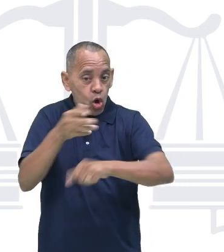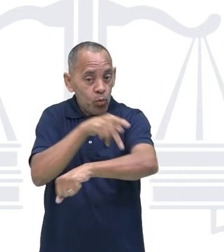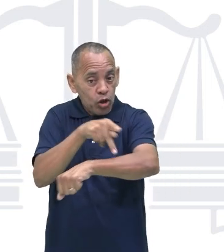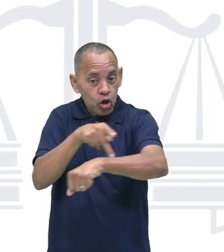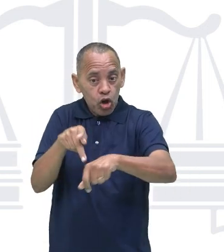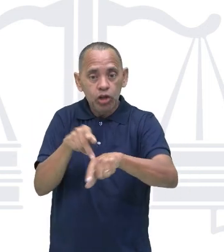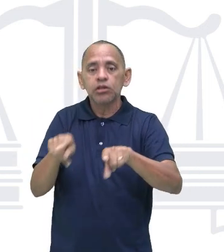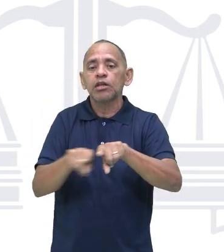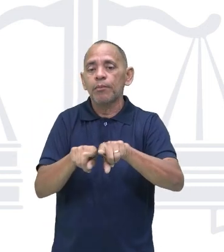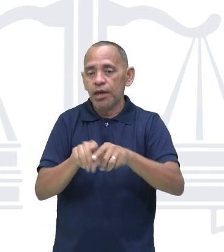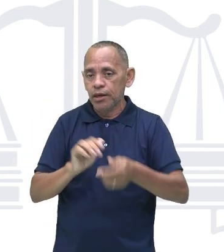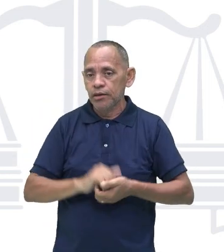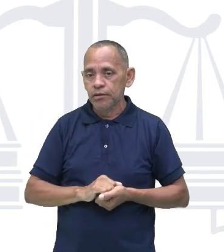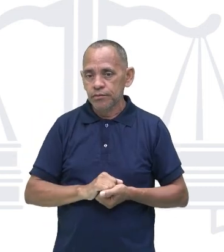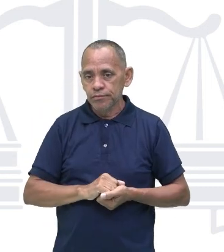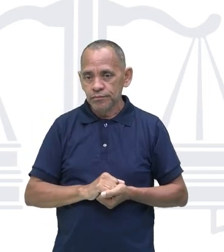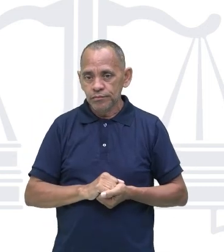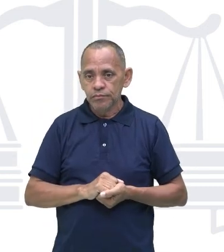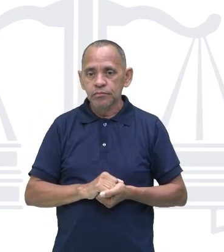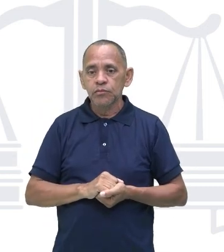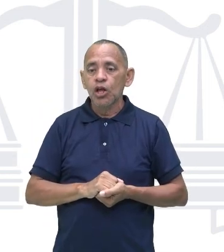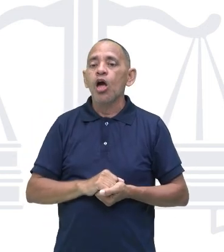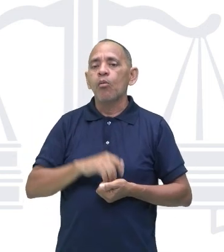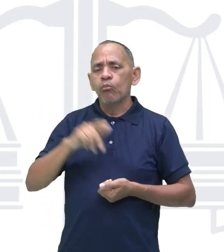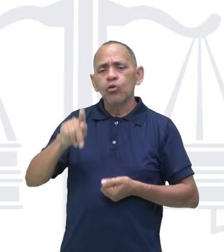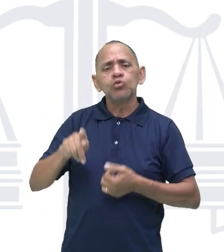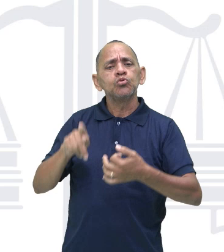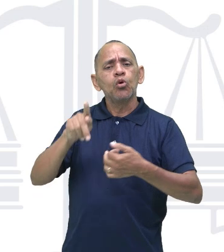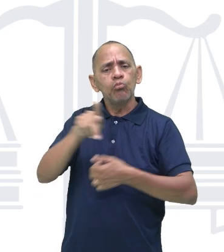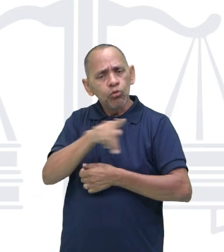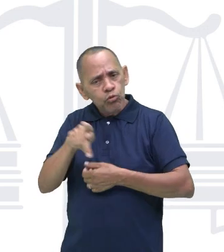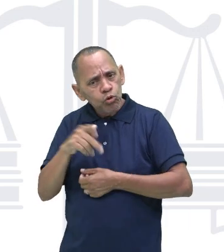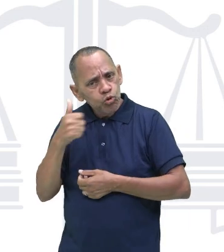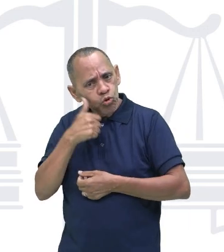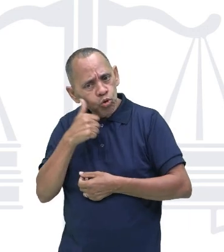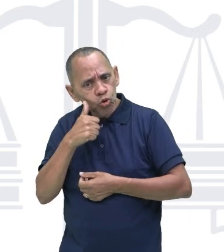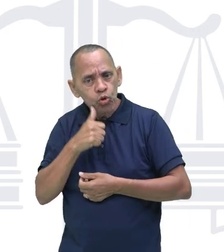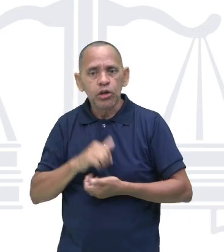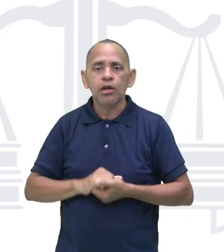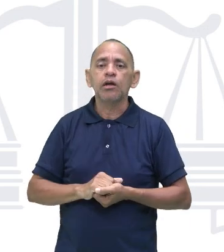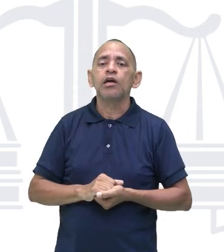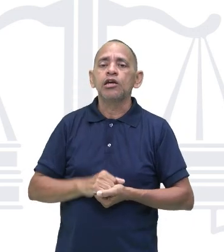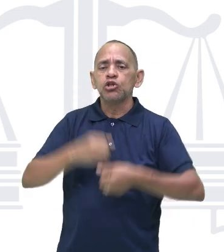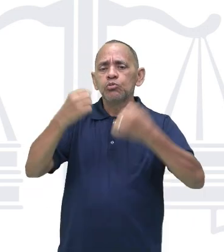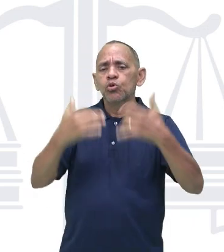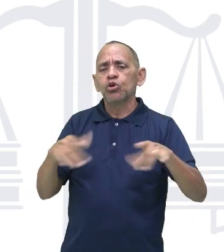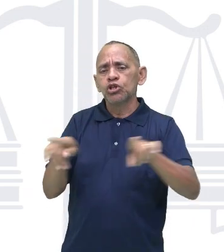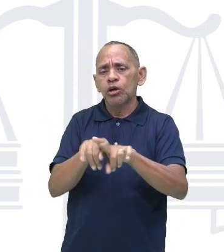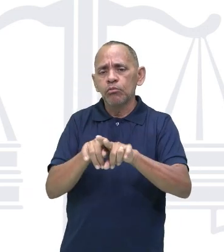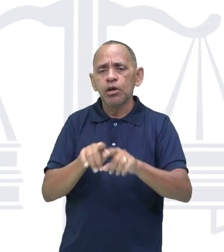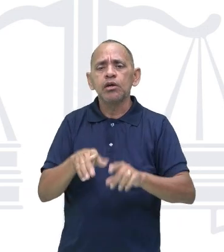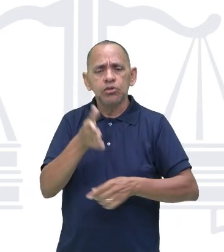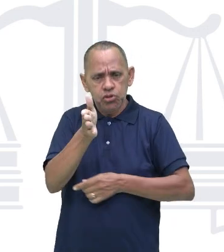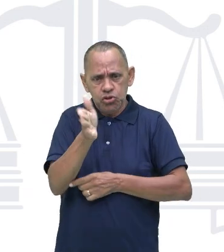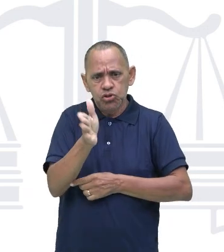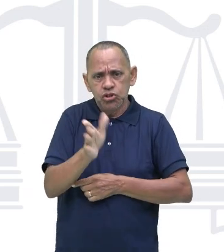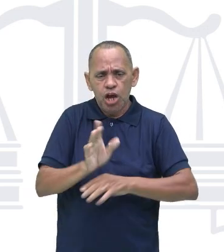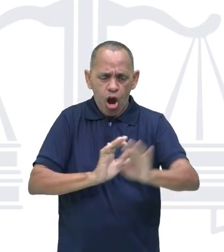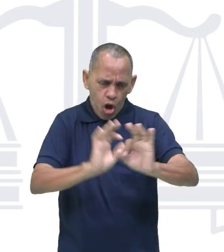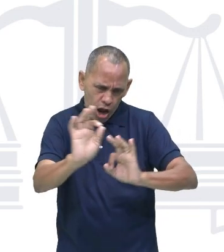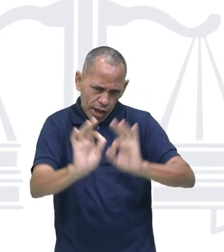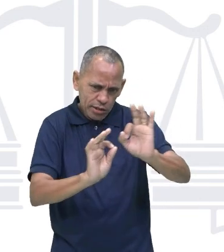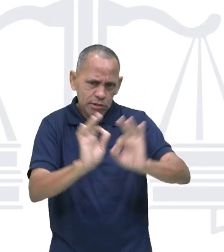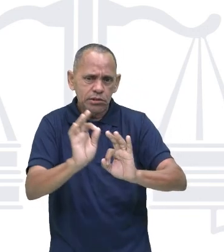Kaelen falou, as avaliações diagnósticas, elas já estão alinhadas a esse currículo repriorizado, né?